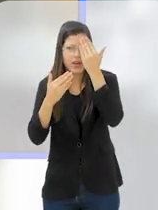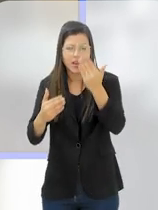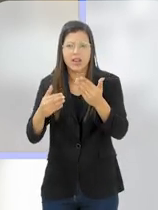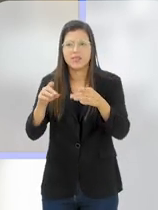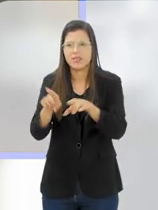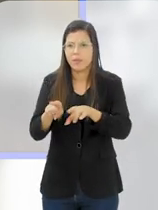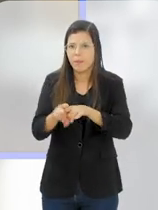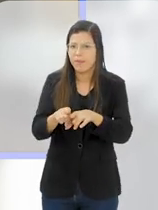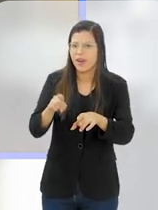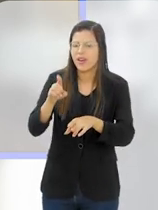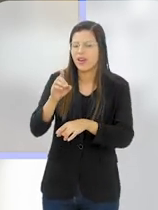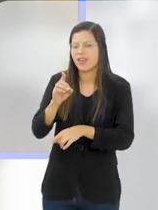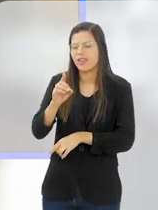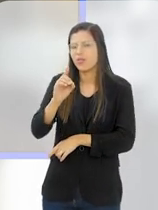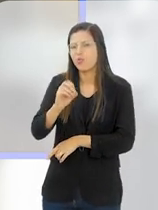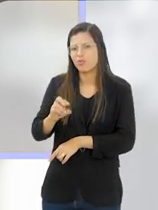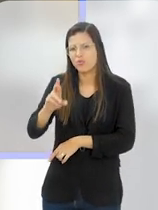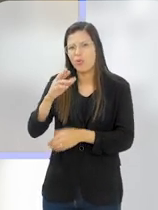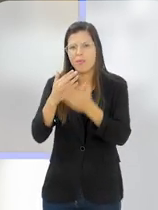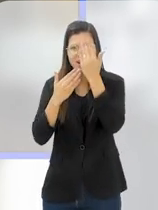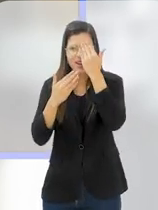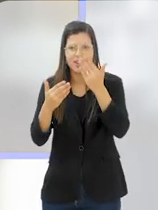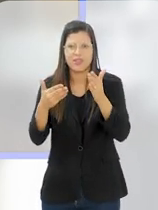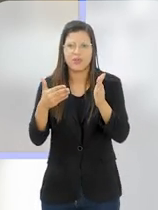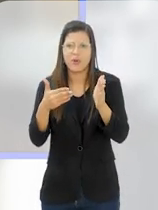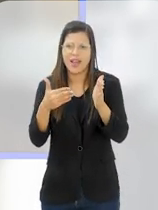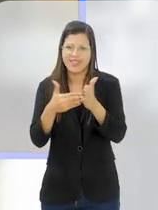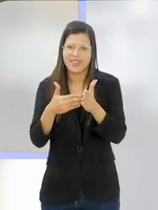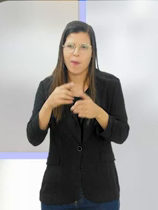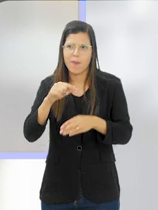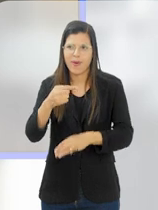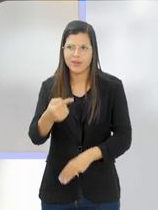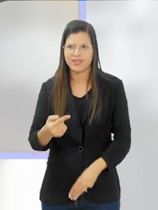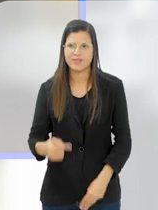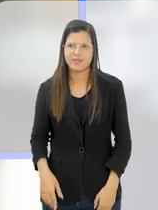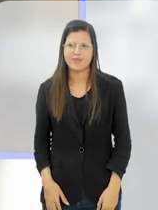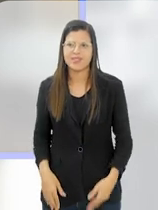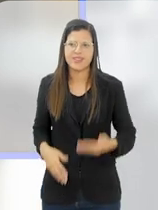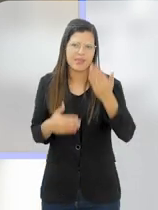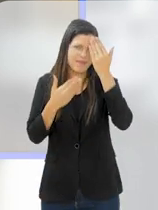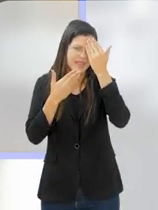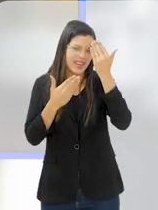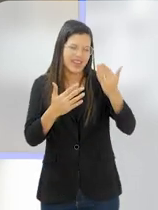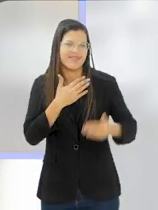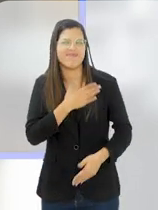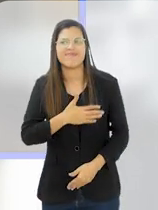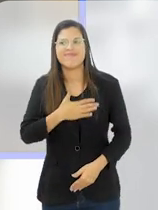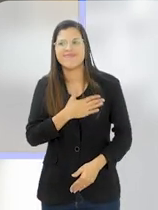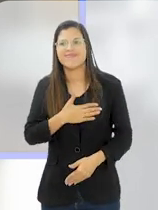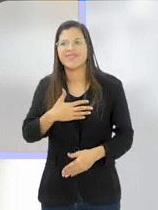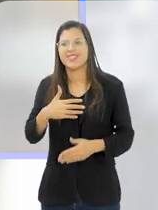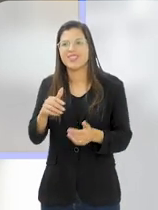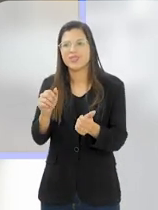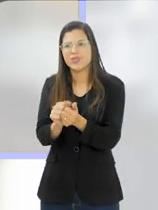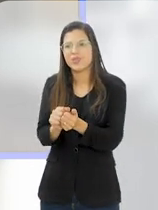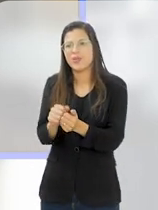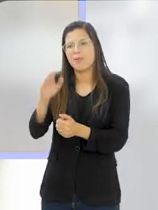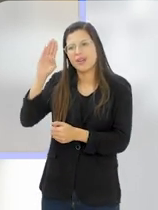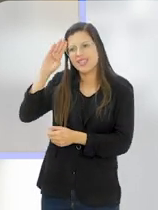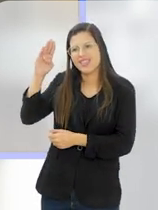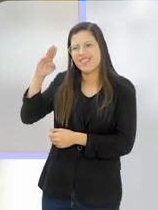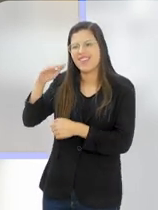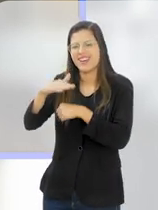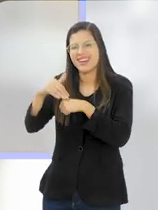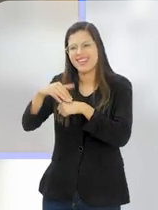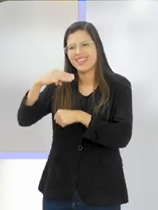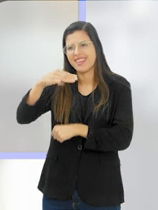Doutor Daniel também, muito obrigada e até a próxima. Obrigado, Obrigada, Natália. Natália. Prazer estar com vocês, Fico principalmente com a minha